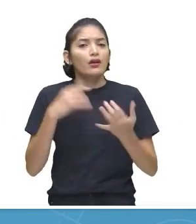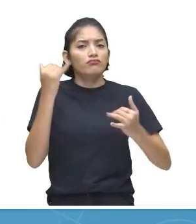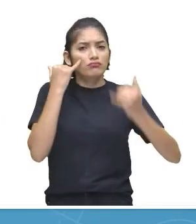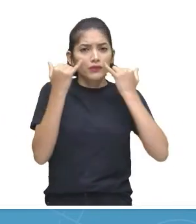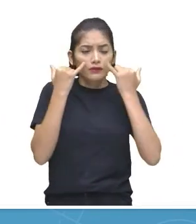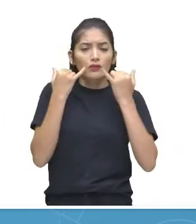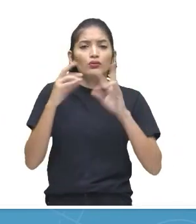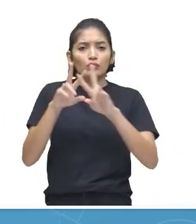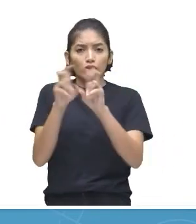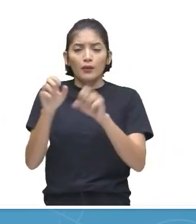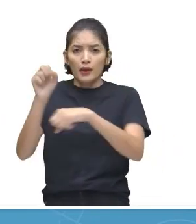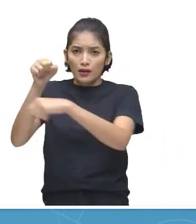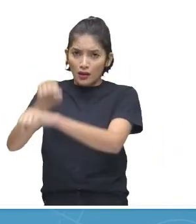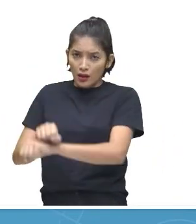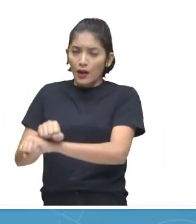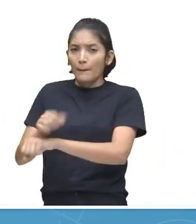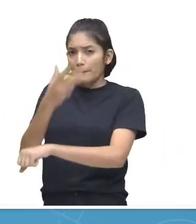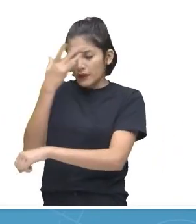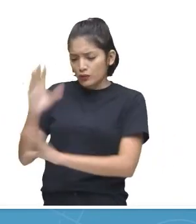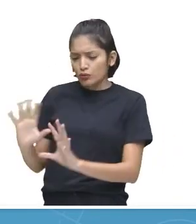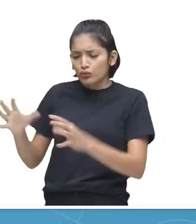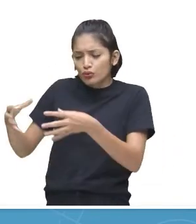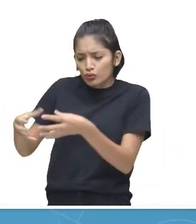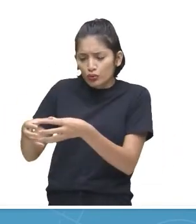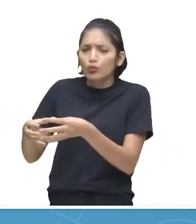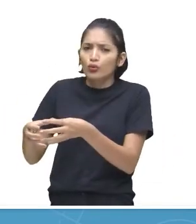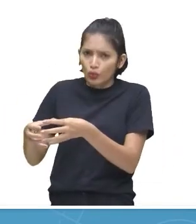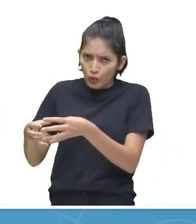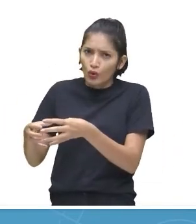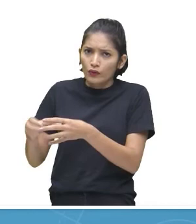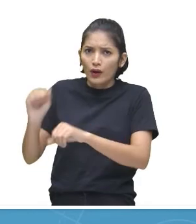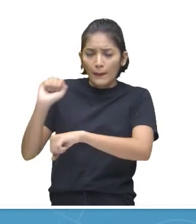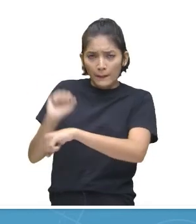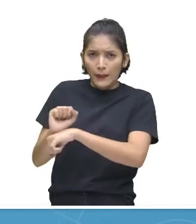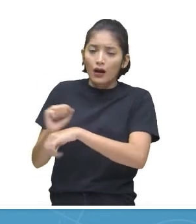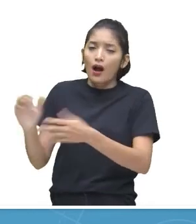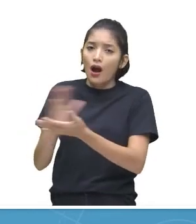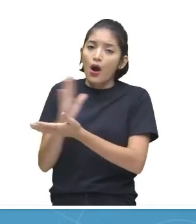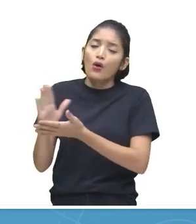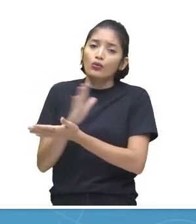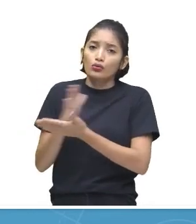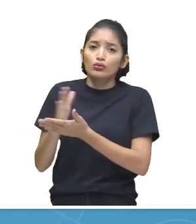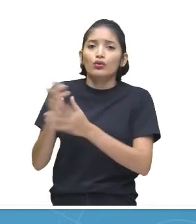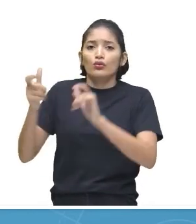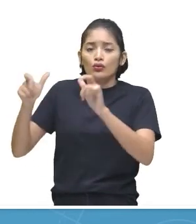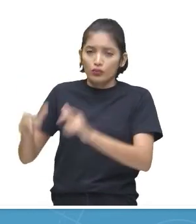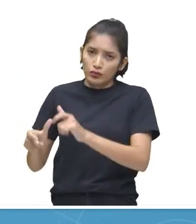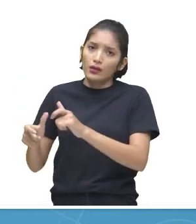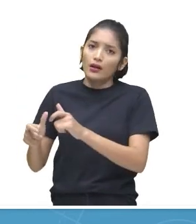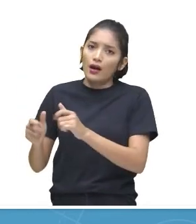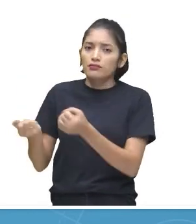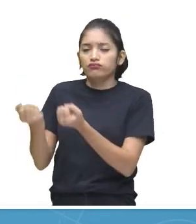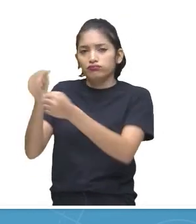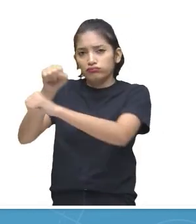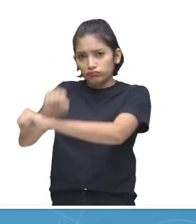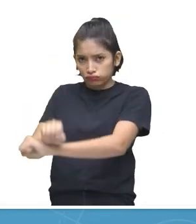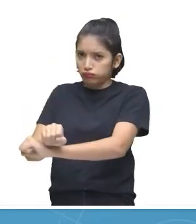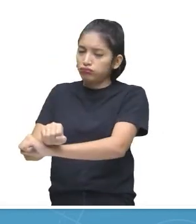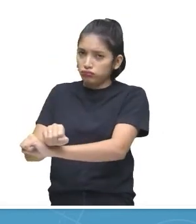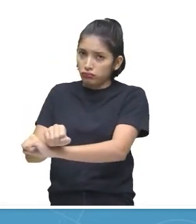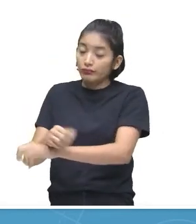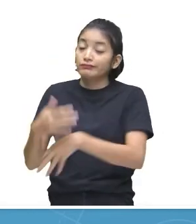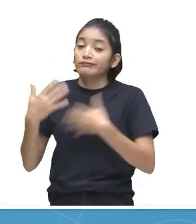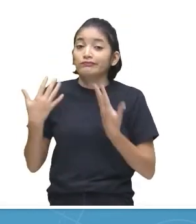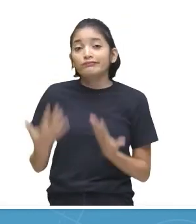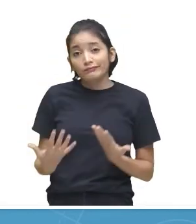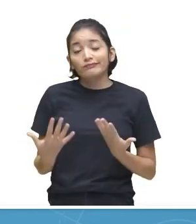falando sobre escravidão, pessoas, grupos que foram retidos em alguns lugares num regime de servidão, de escravidão. E realmente